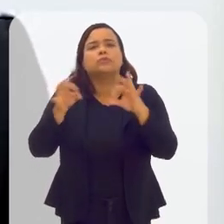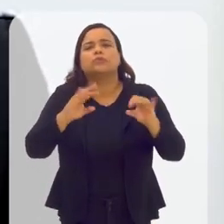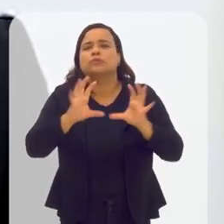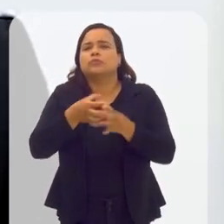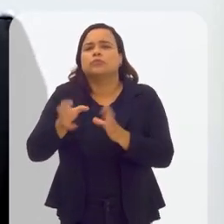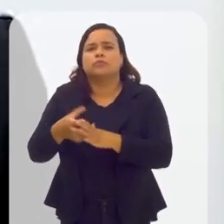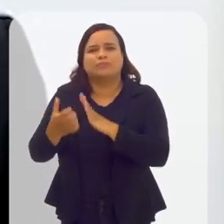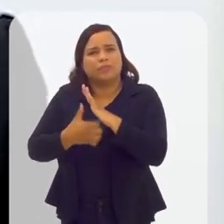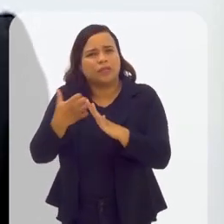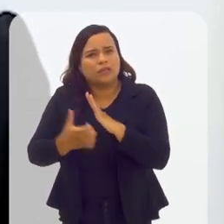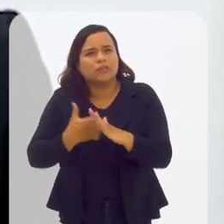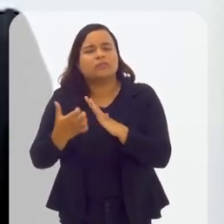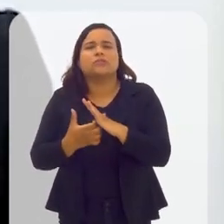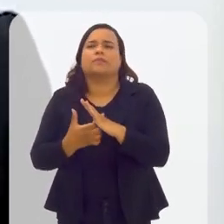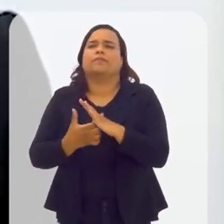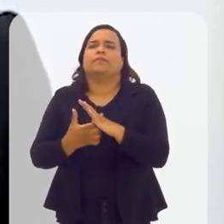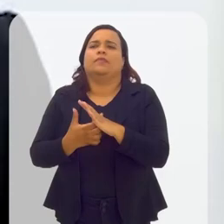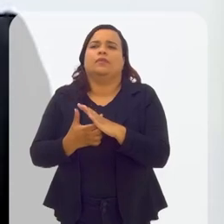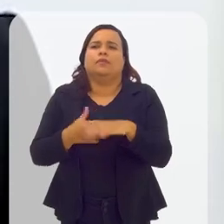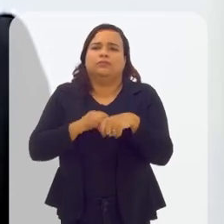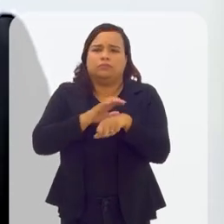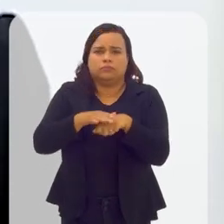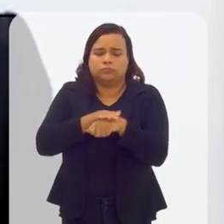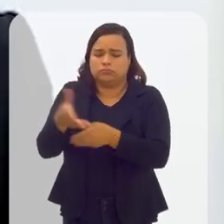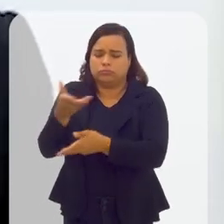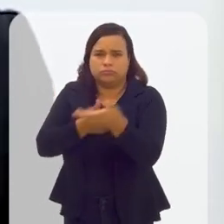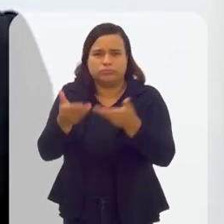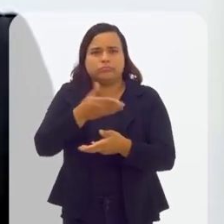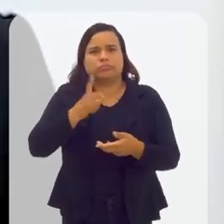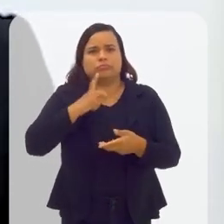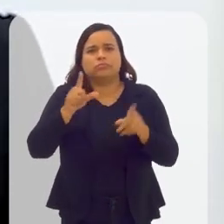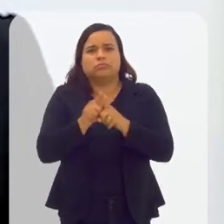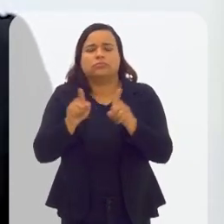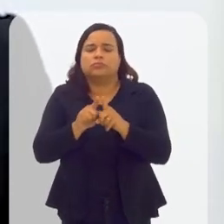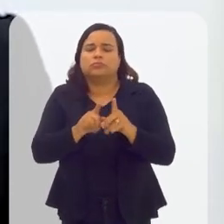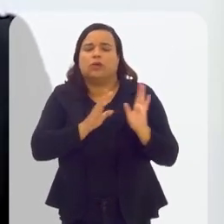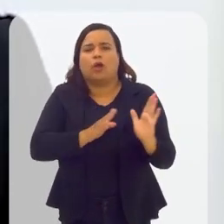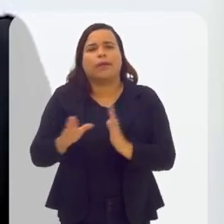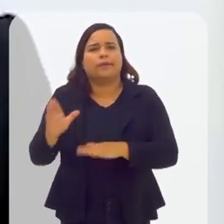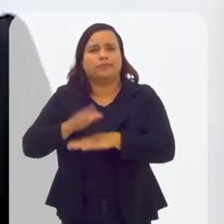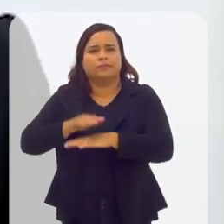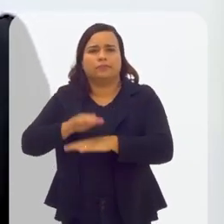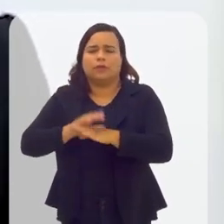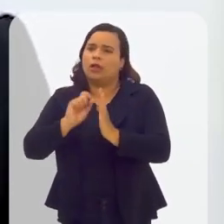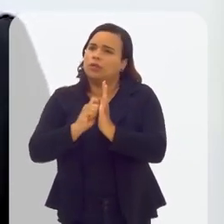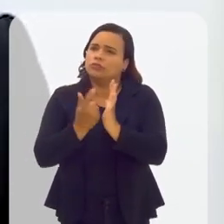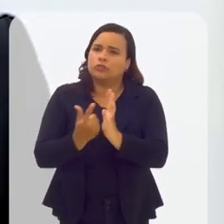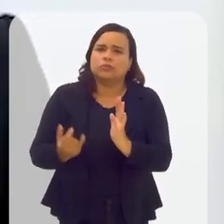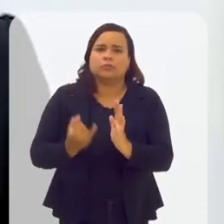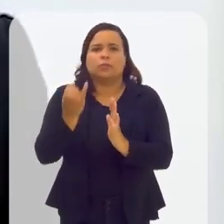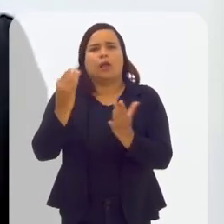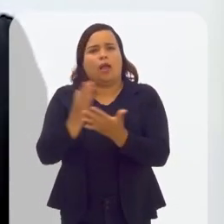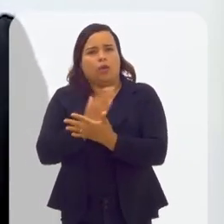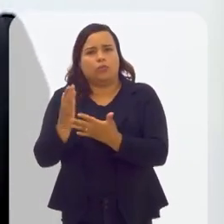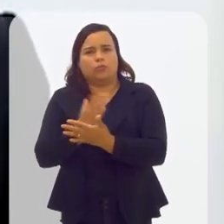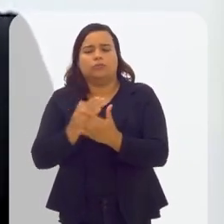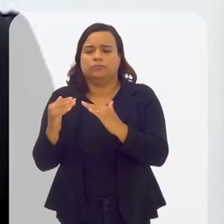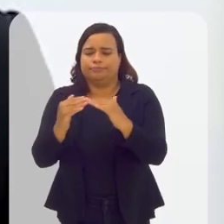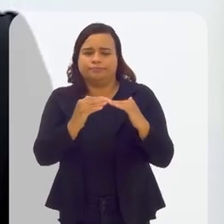entidades empresariais se conversem e organizem algumas agendas importantes em